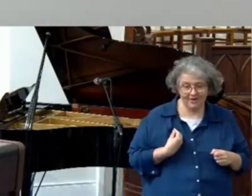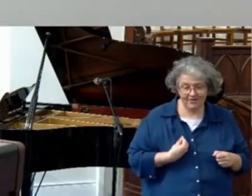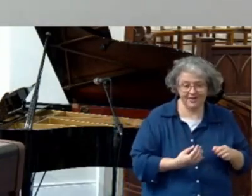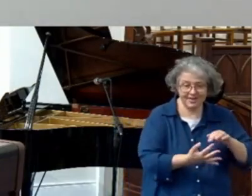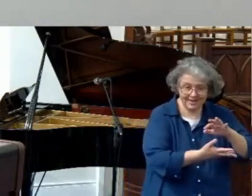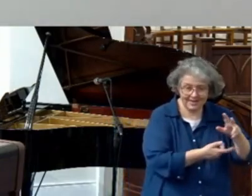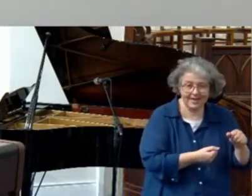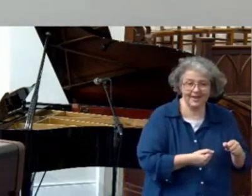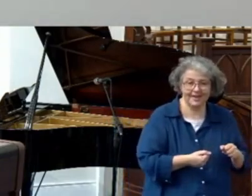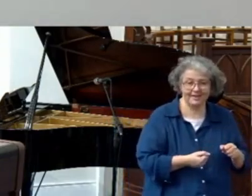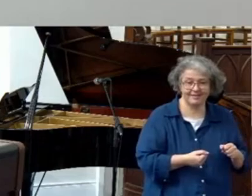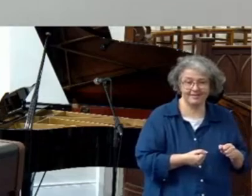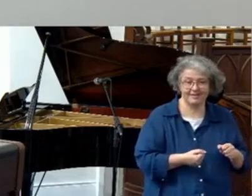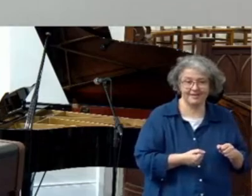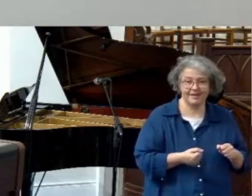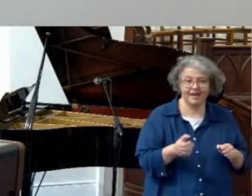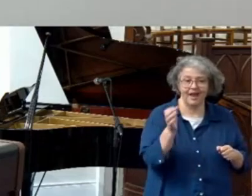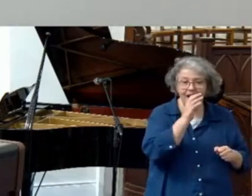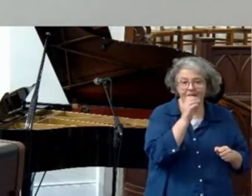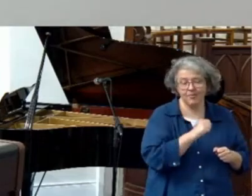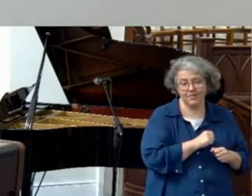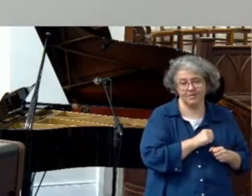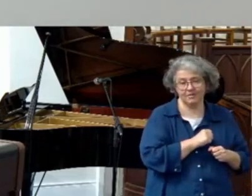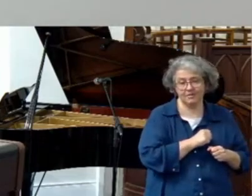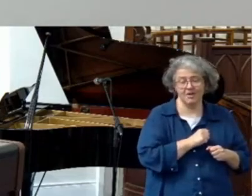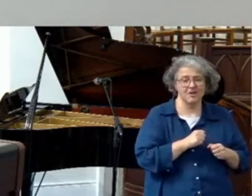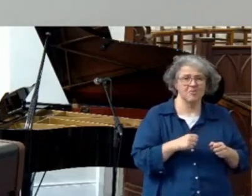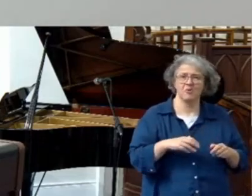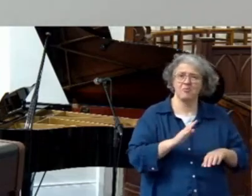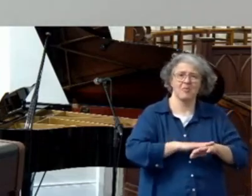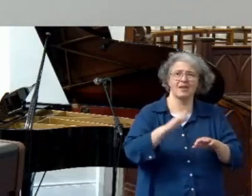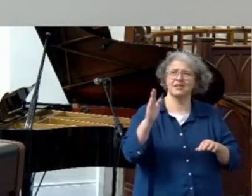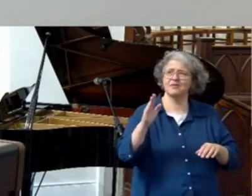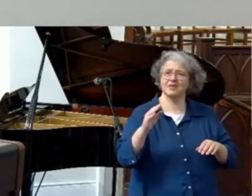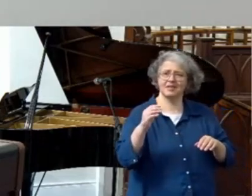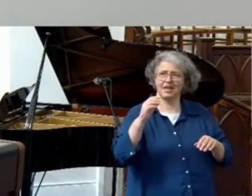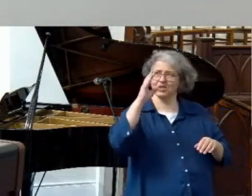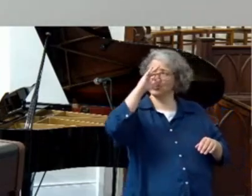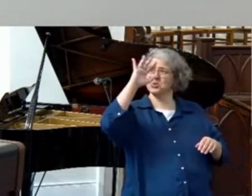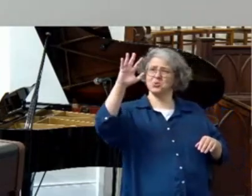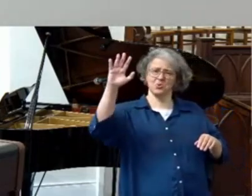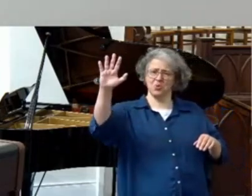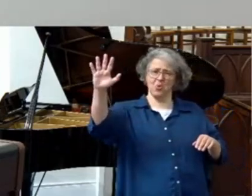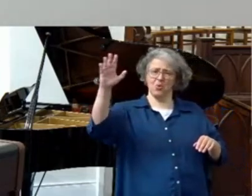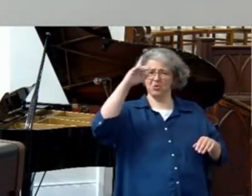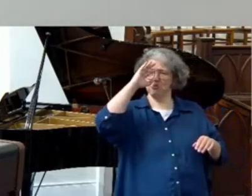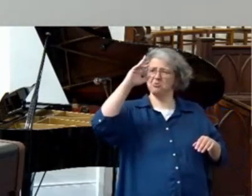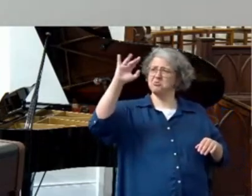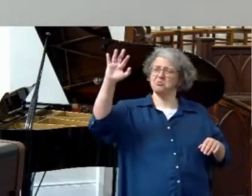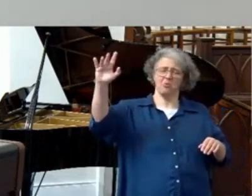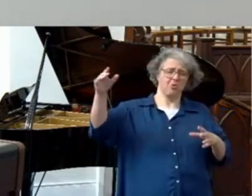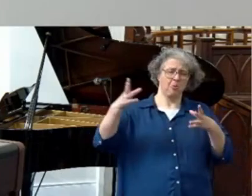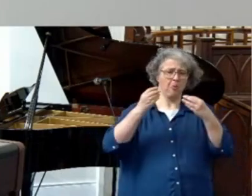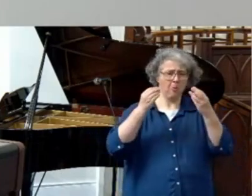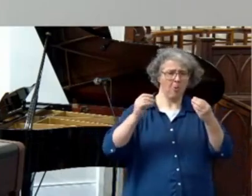muito breve. Por mais que você tenha grandes ideais, por mais que você tenha grandes sonhos, ela vai